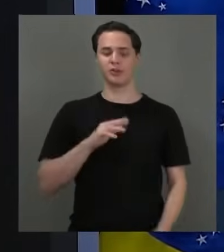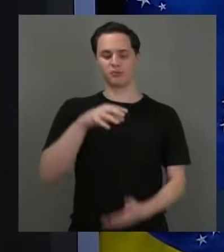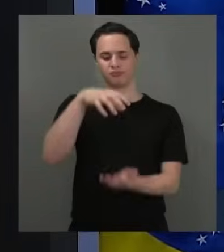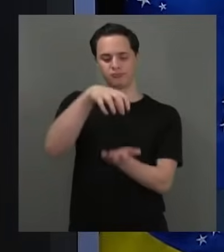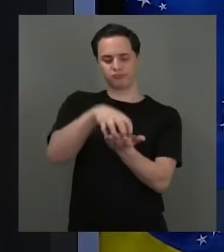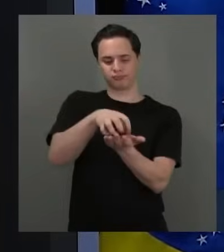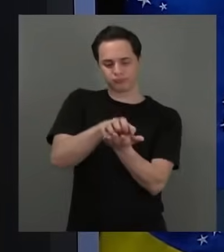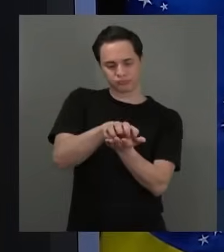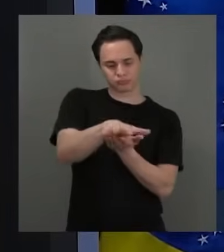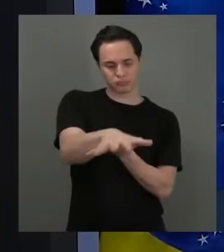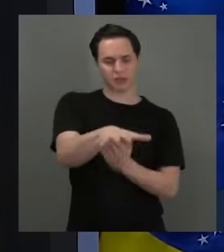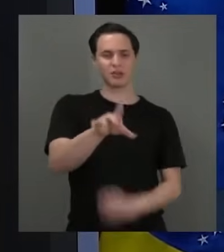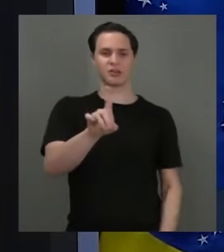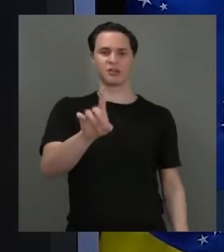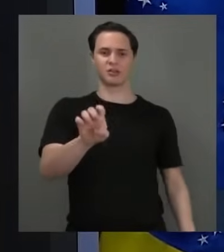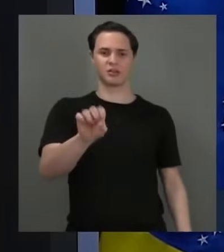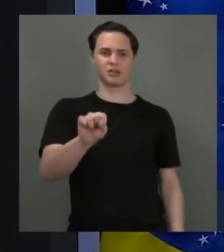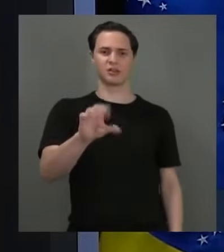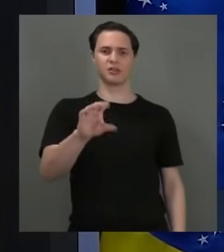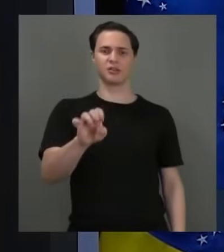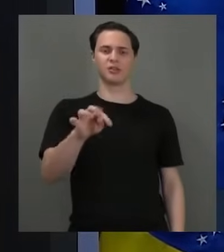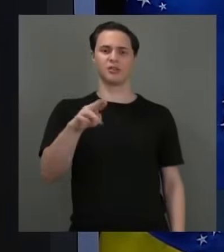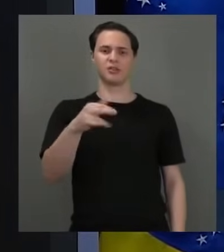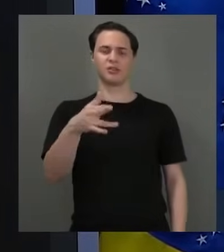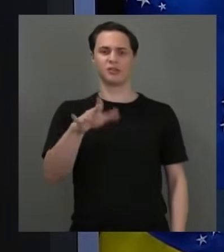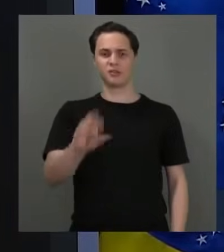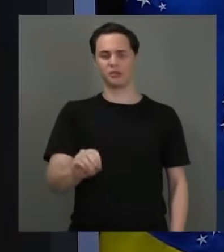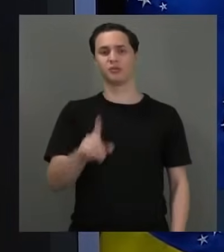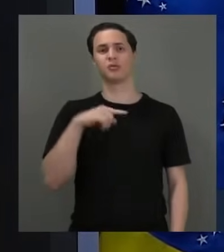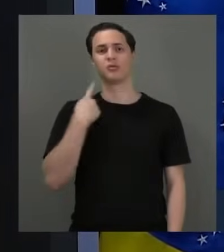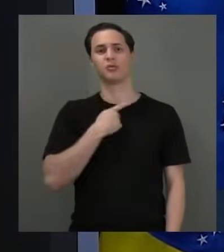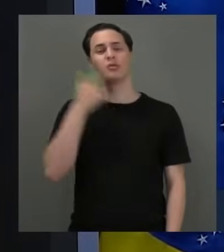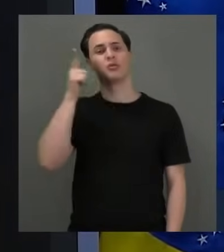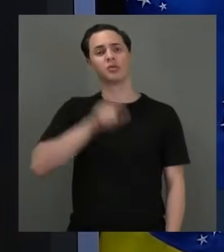não temos aí um nível de